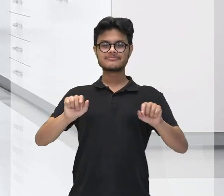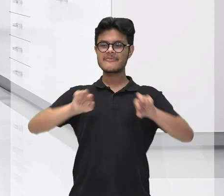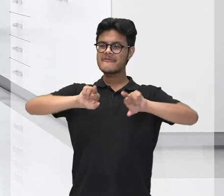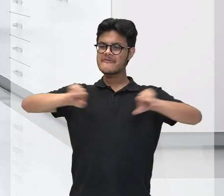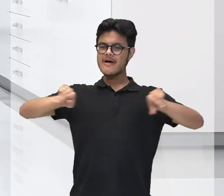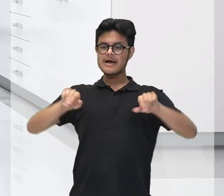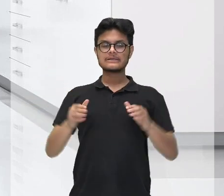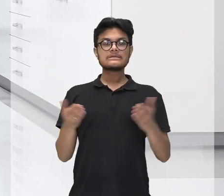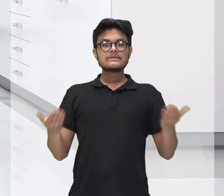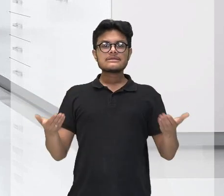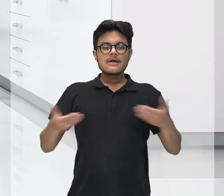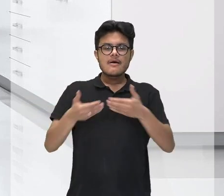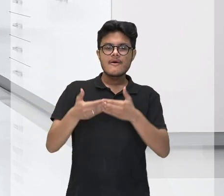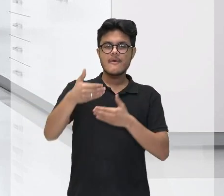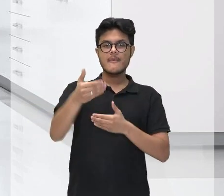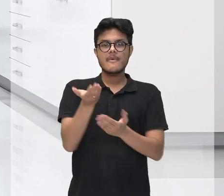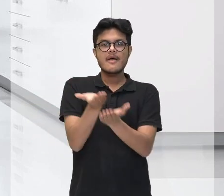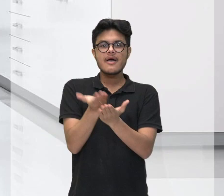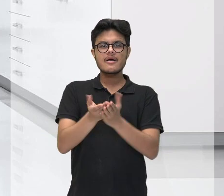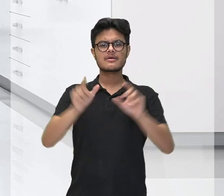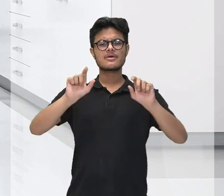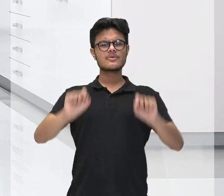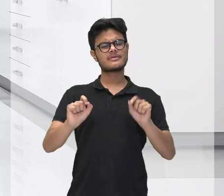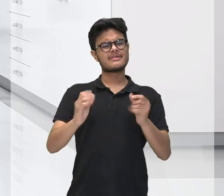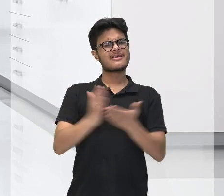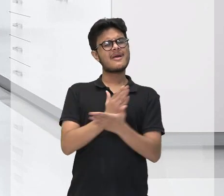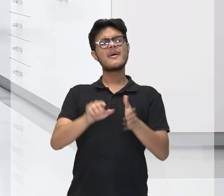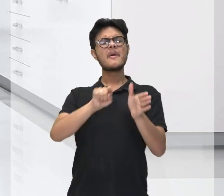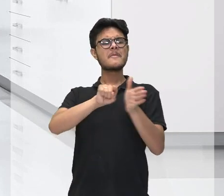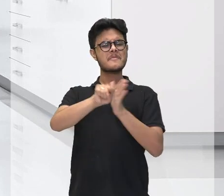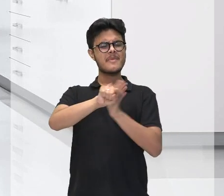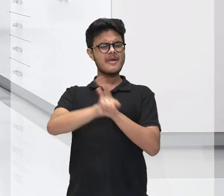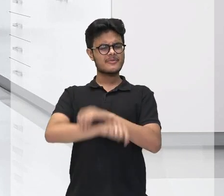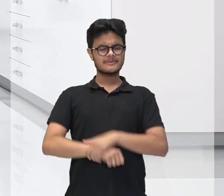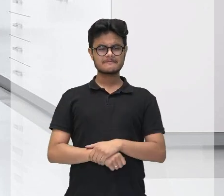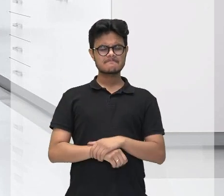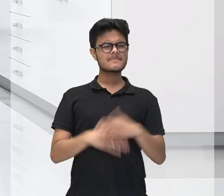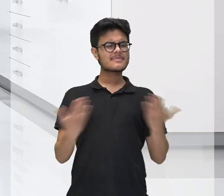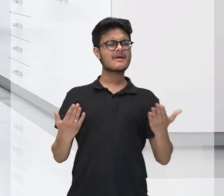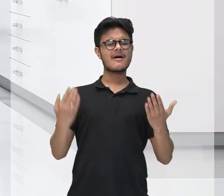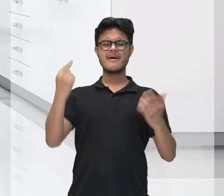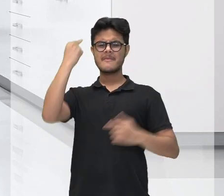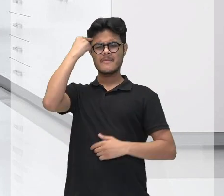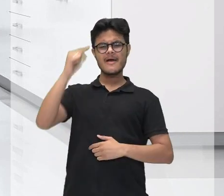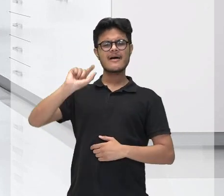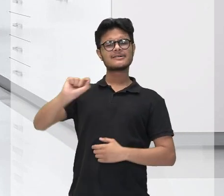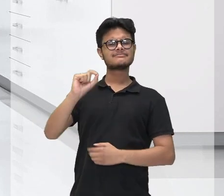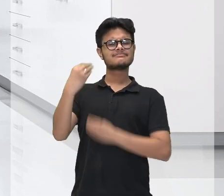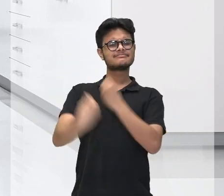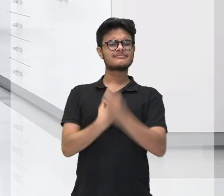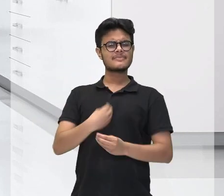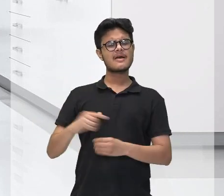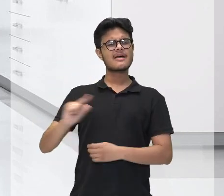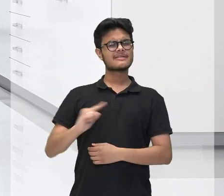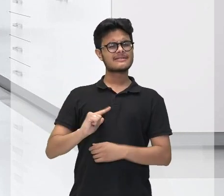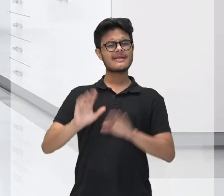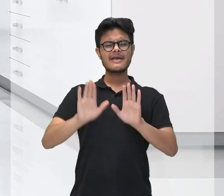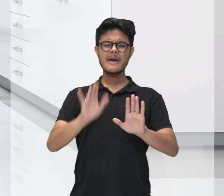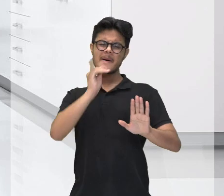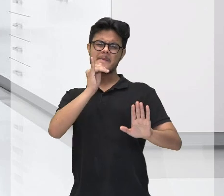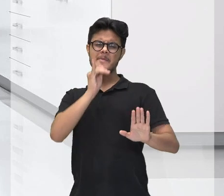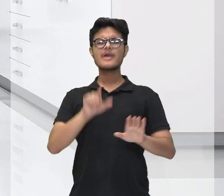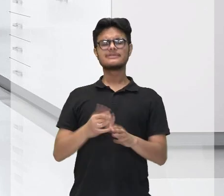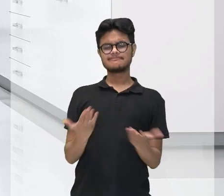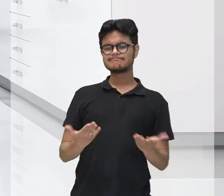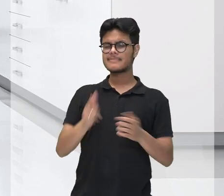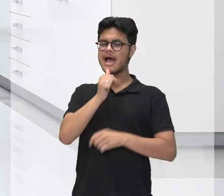quero iniciar aí a nossa aula com uma atividade prática. Imaginem vocês aí que eu coletei uma água de um